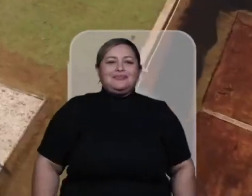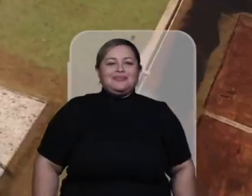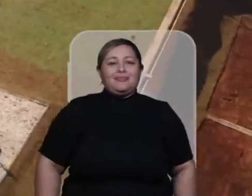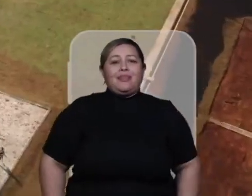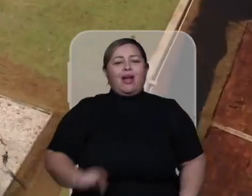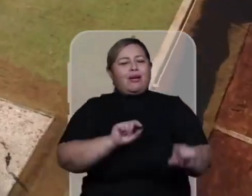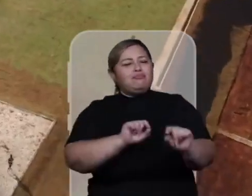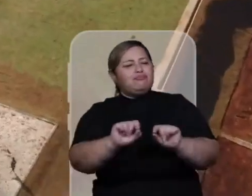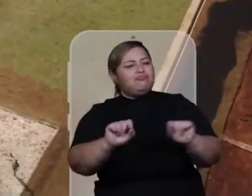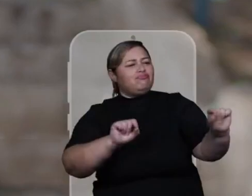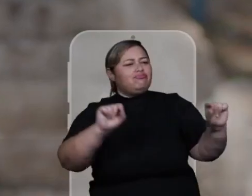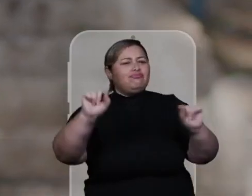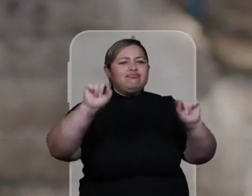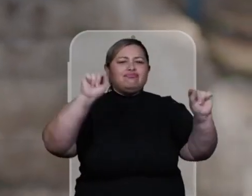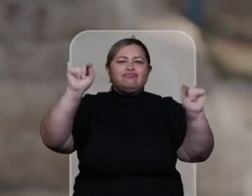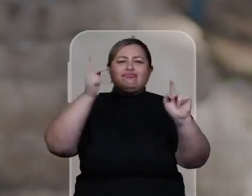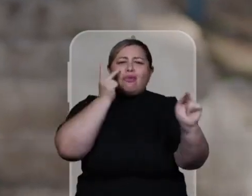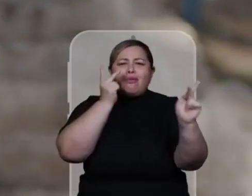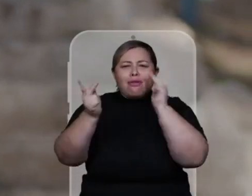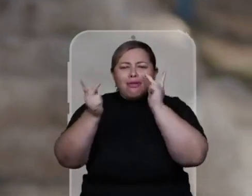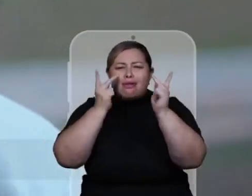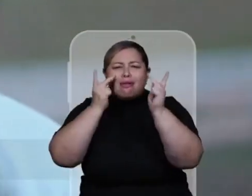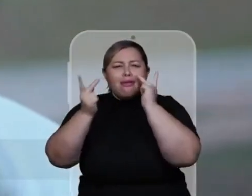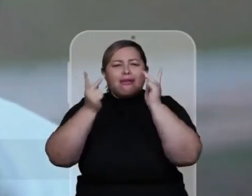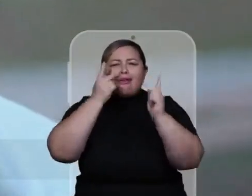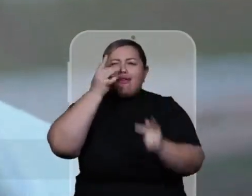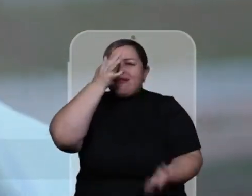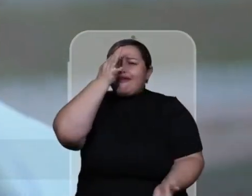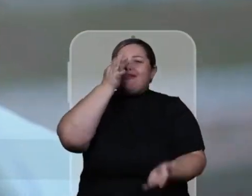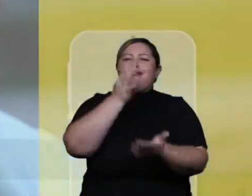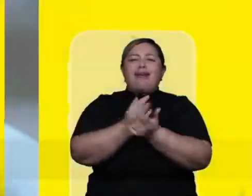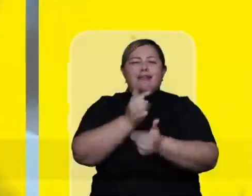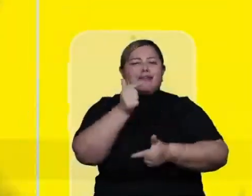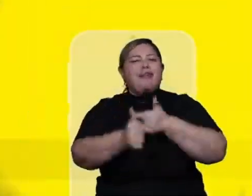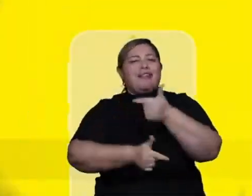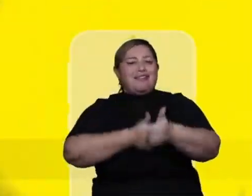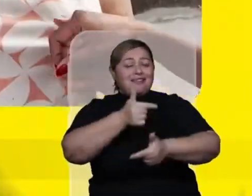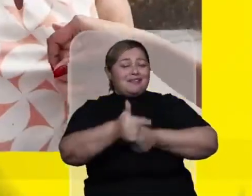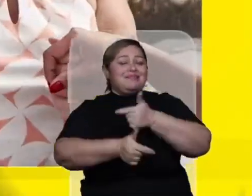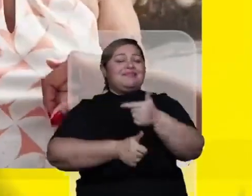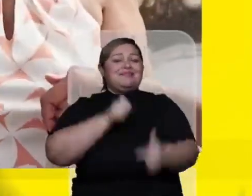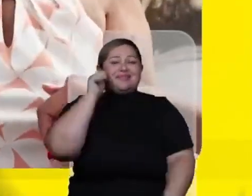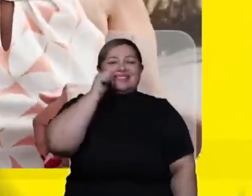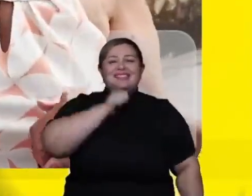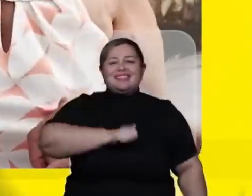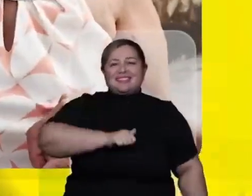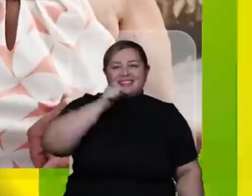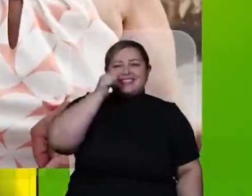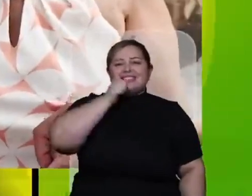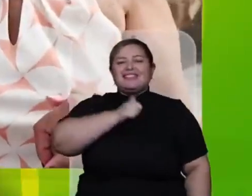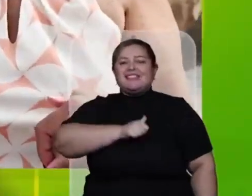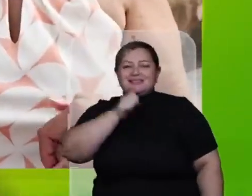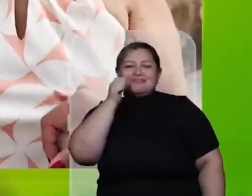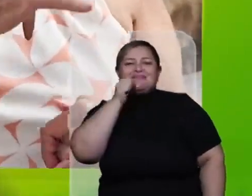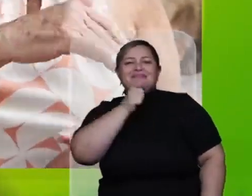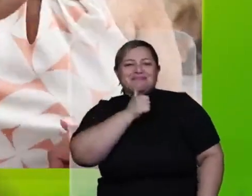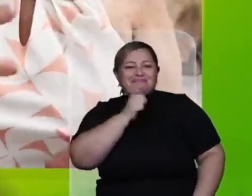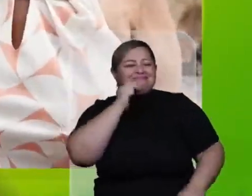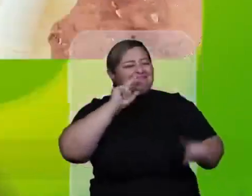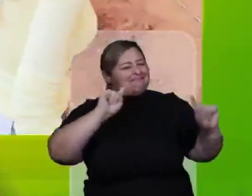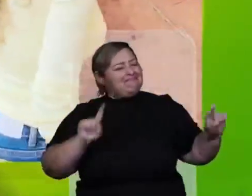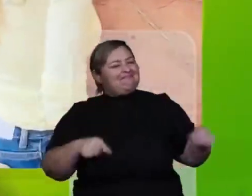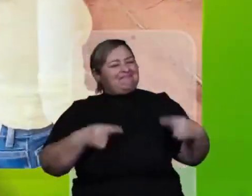Em cada lugar, vejo um olhar de fé, o trabalho de uma mulher que